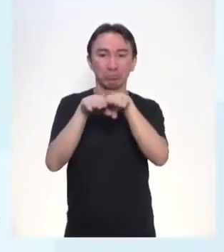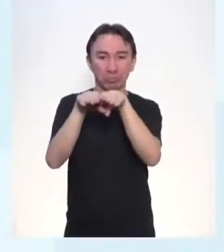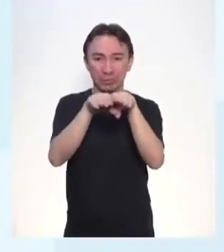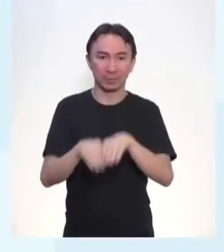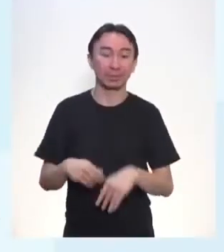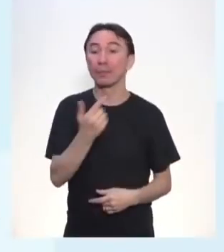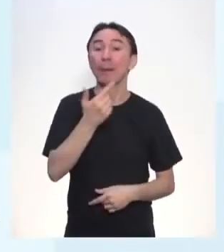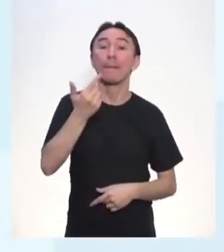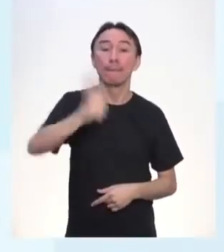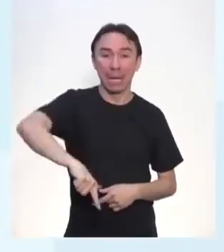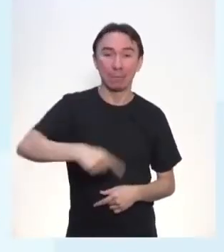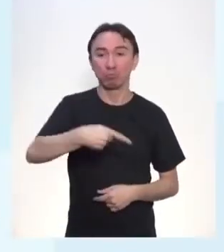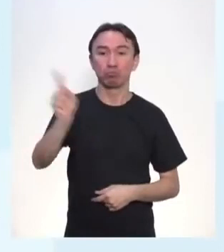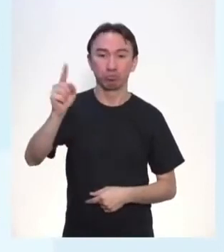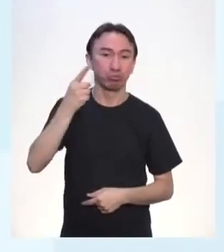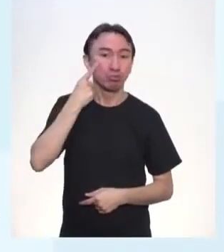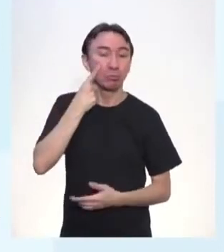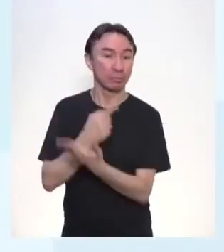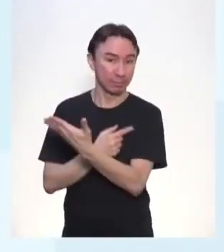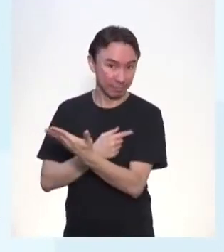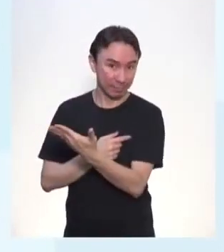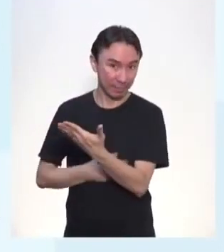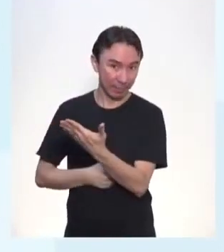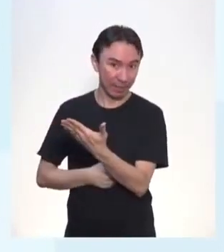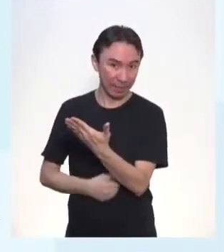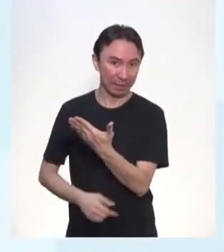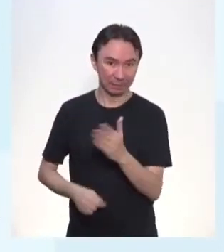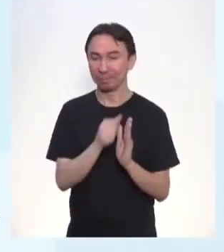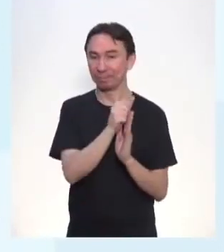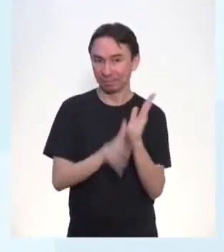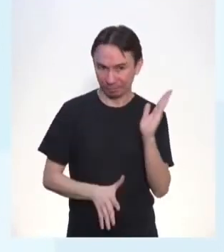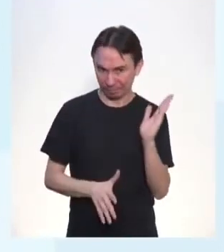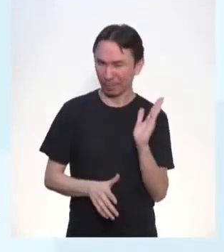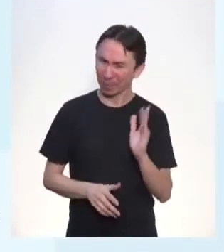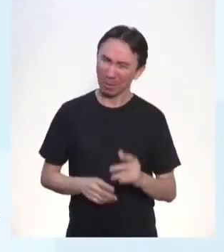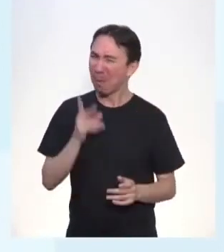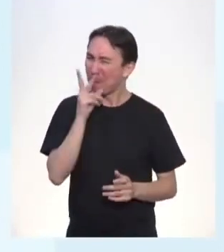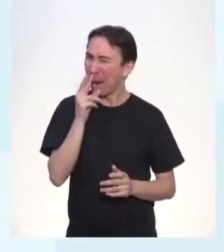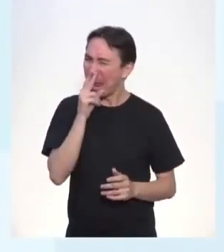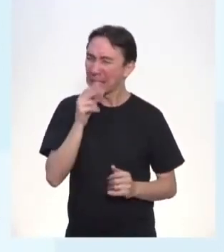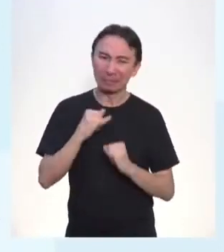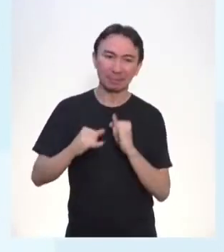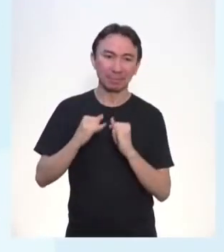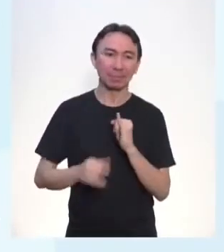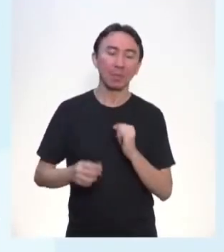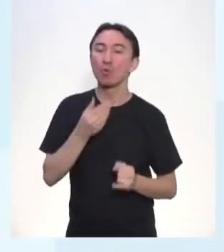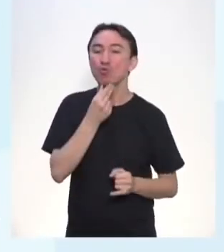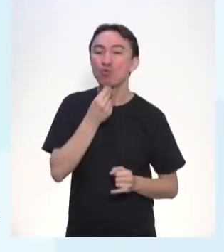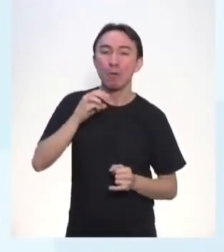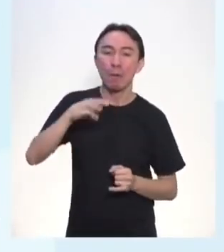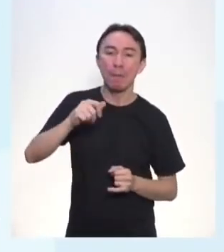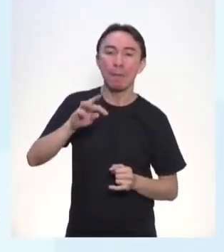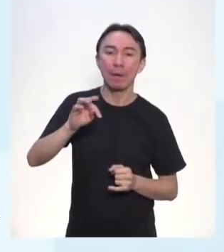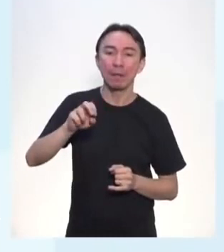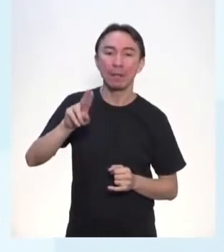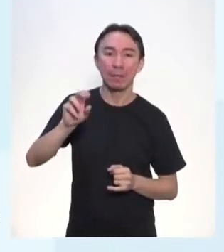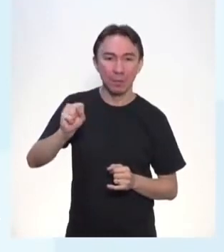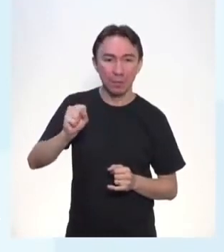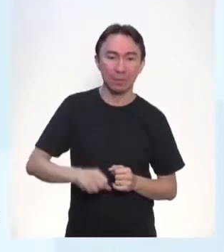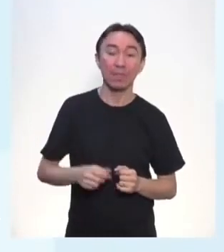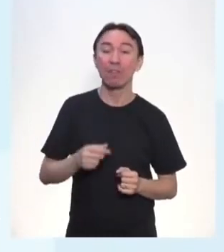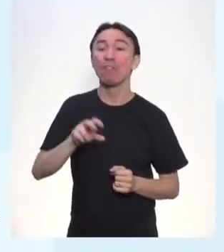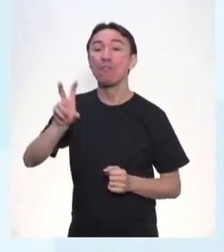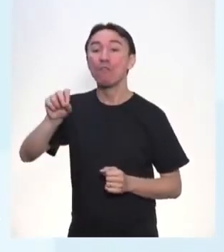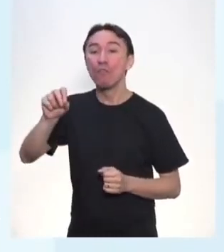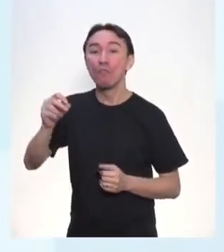página 68, quase que a mesma ideia, digamos assim, né? Mateus recebe a visita do seu avô,